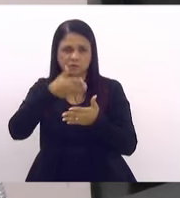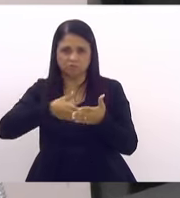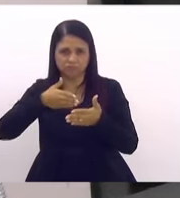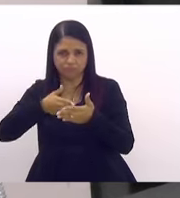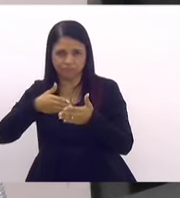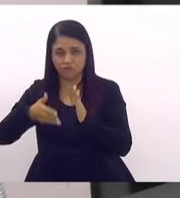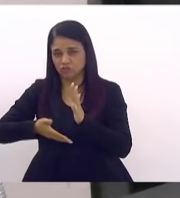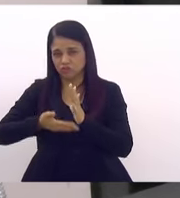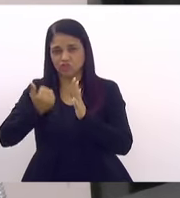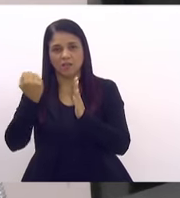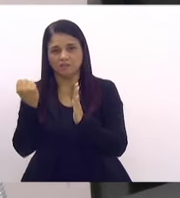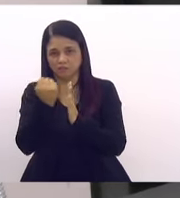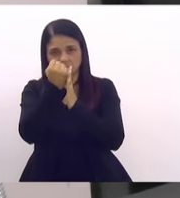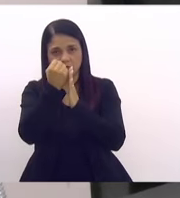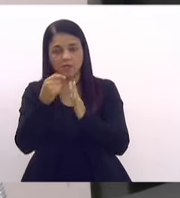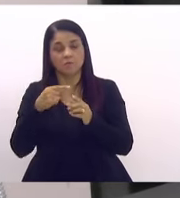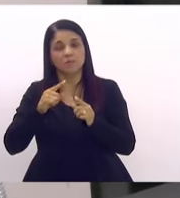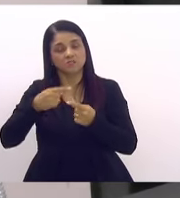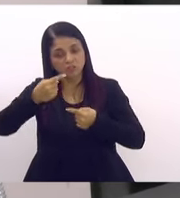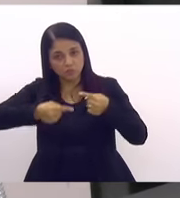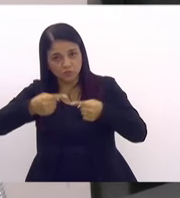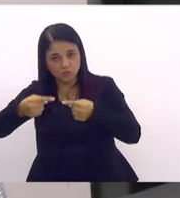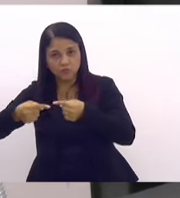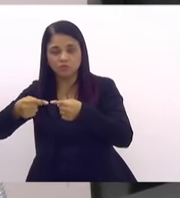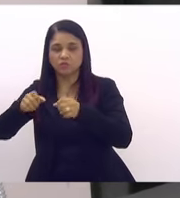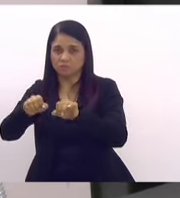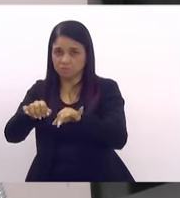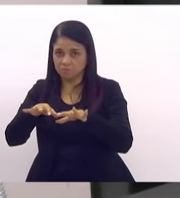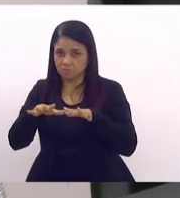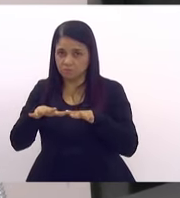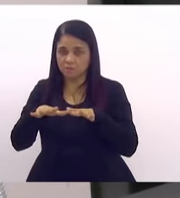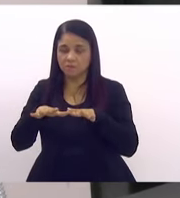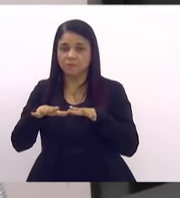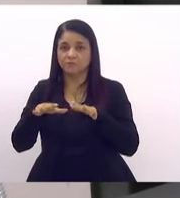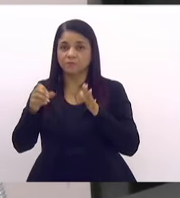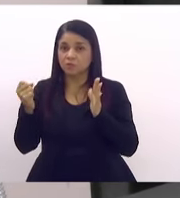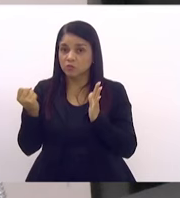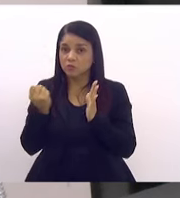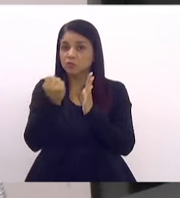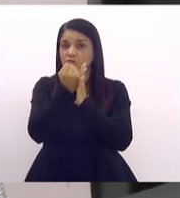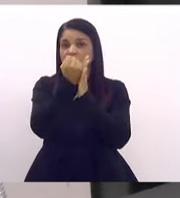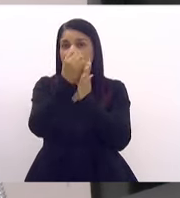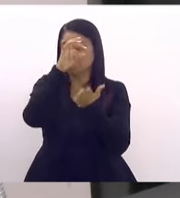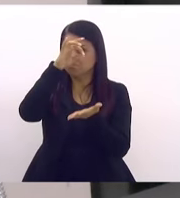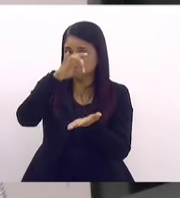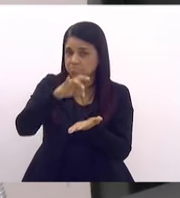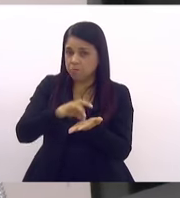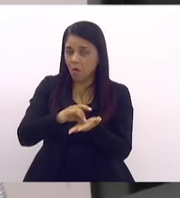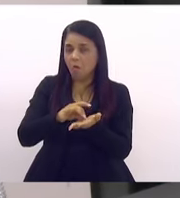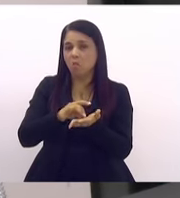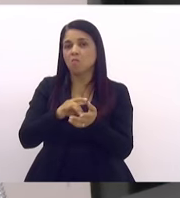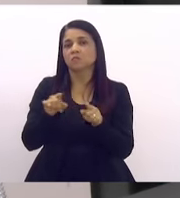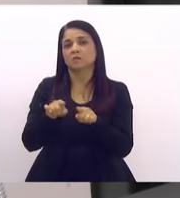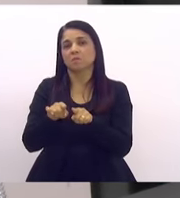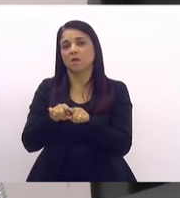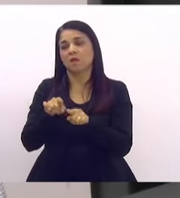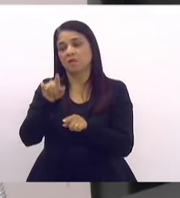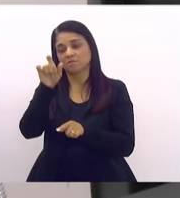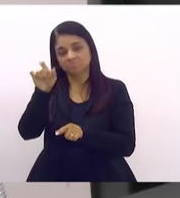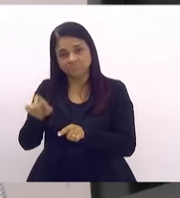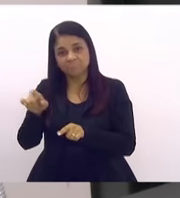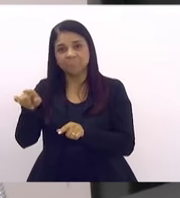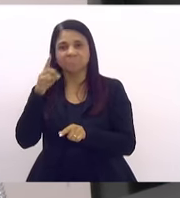destaque, para que a gente possa rediscutir e aí um destaque pontual e talvez Vossa Excelência fazer um destaque que